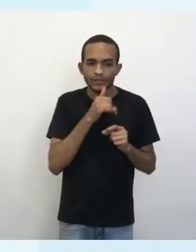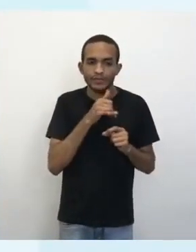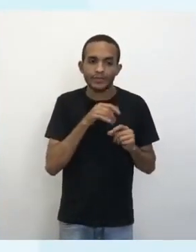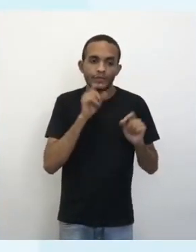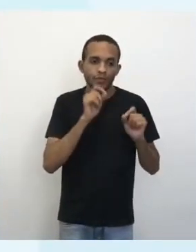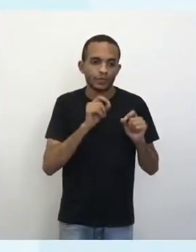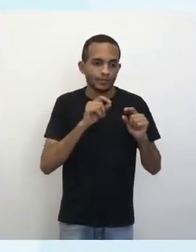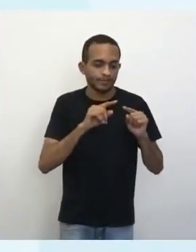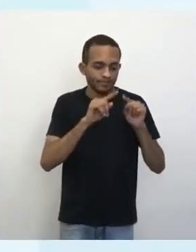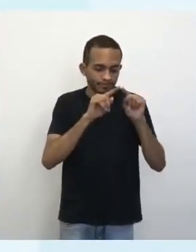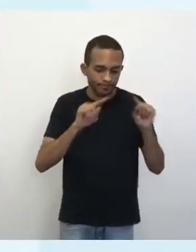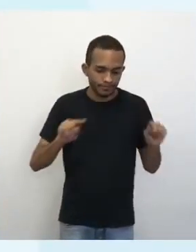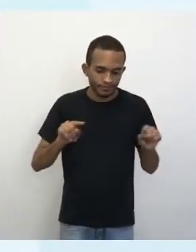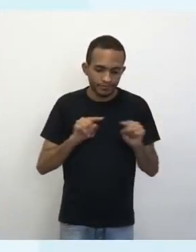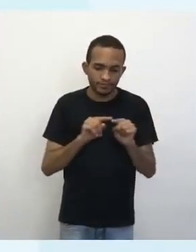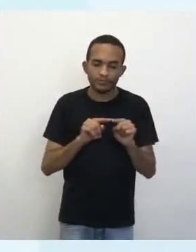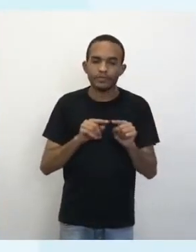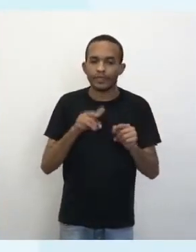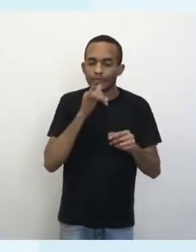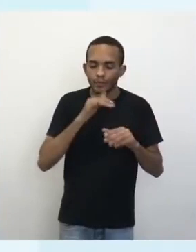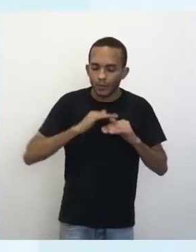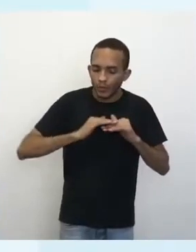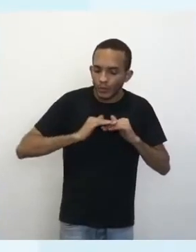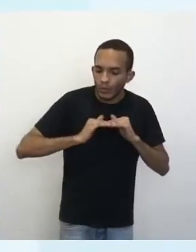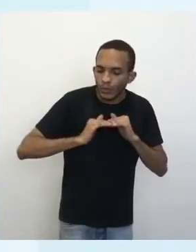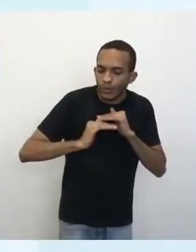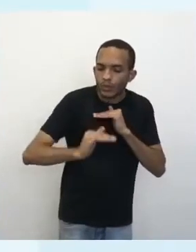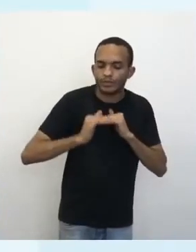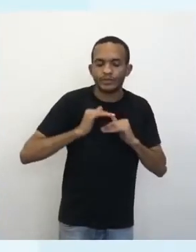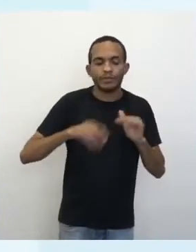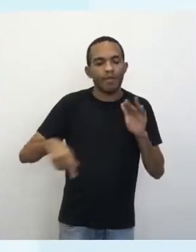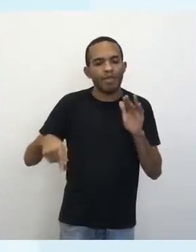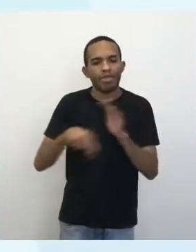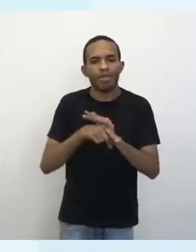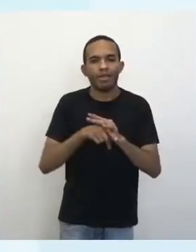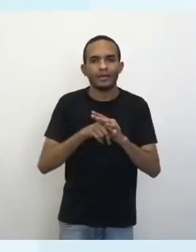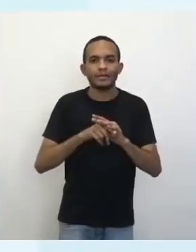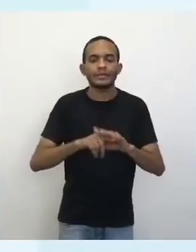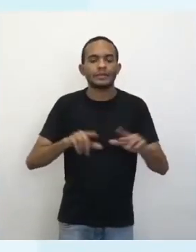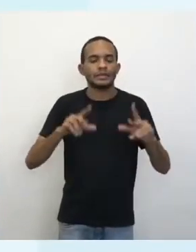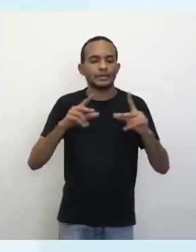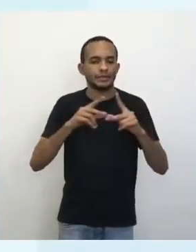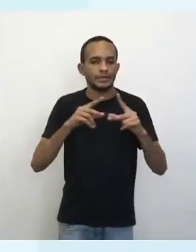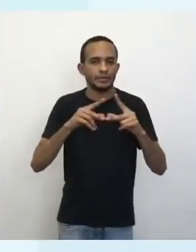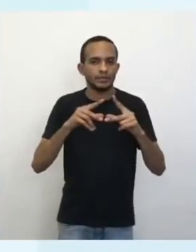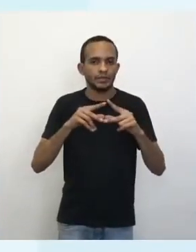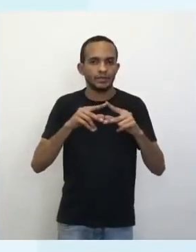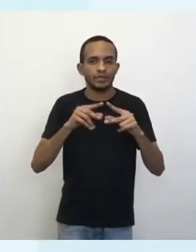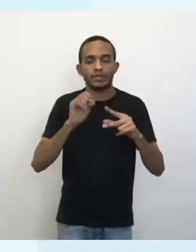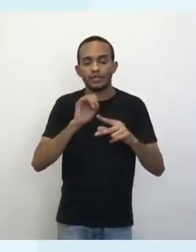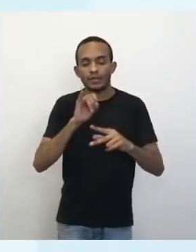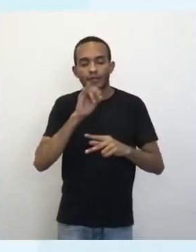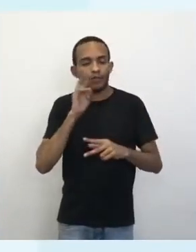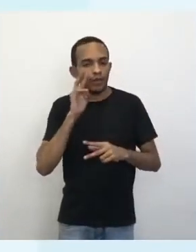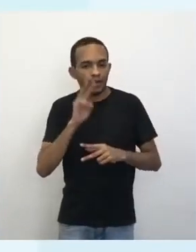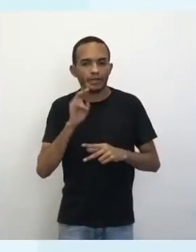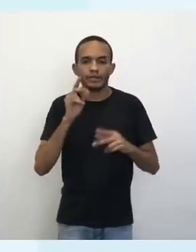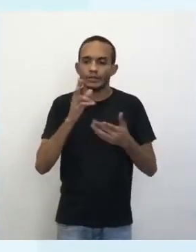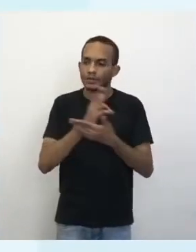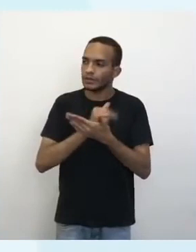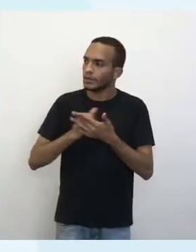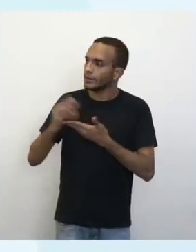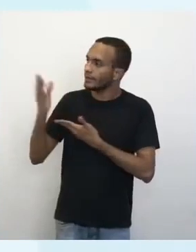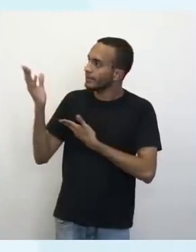elas são as superfícies planas que constituem a pirâmide. Então, se você olhar no nosso desenho aqui